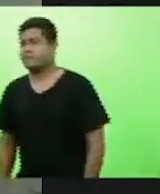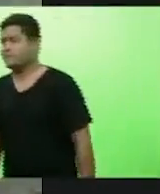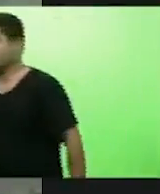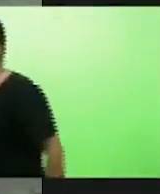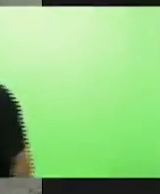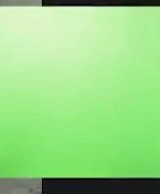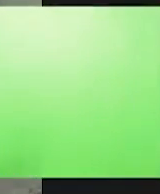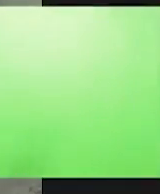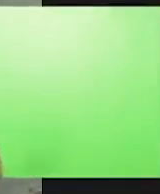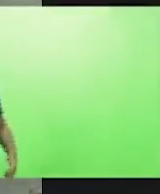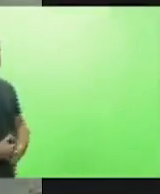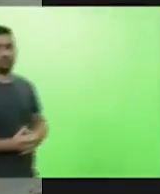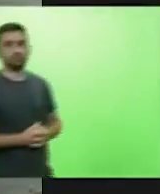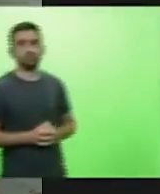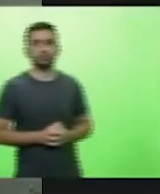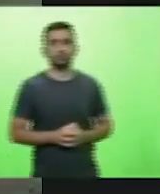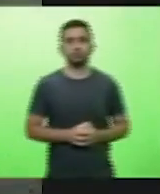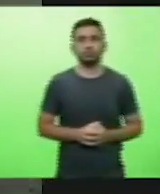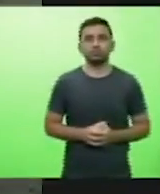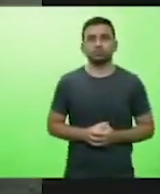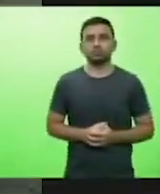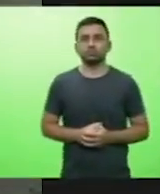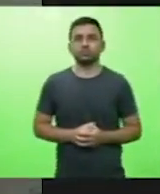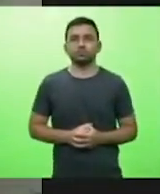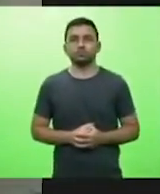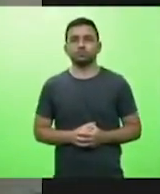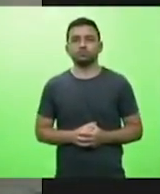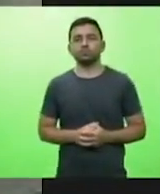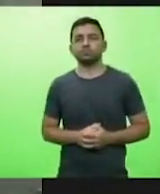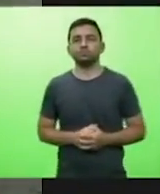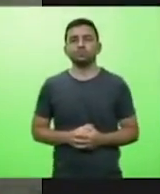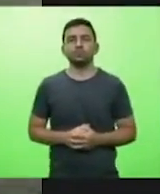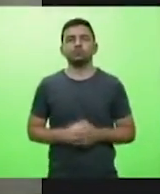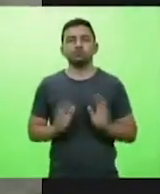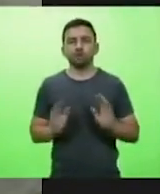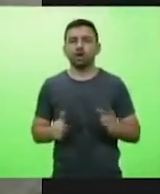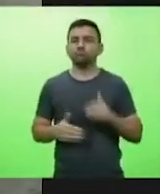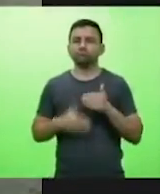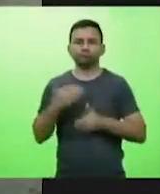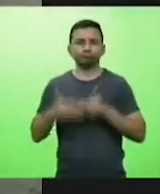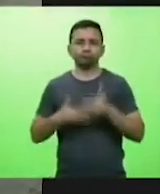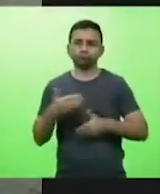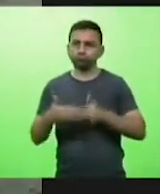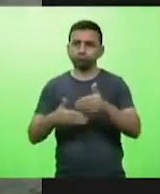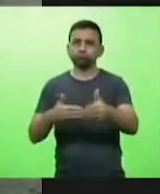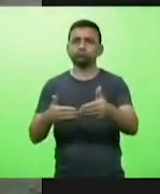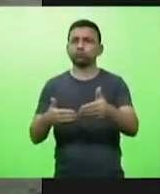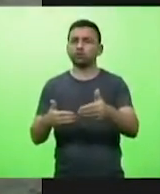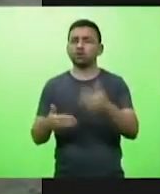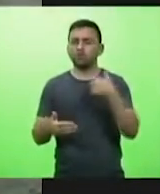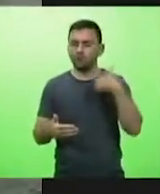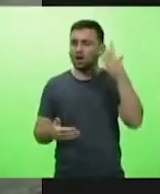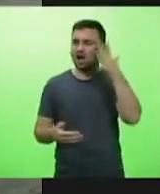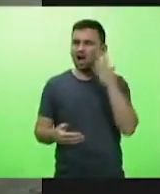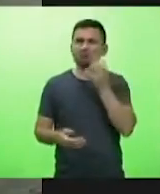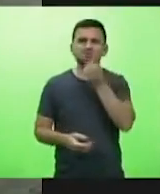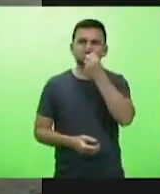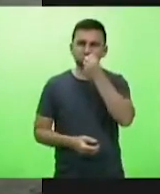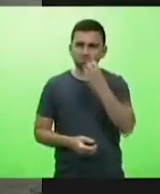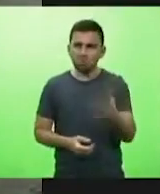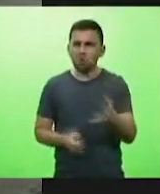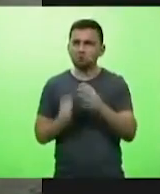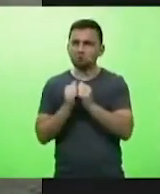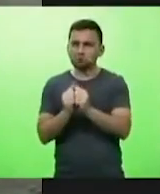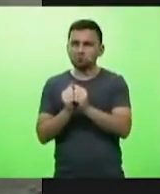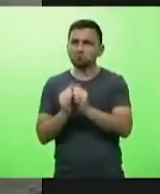ter as denúncias, precisa ter critério. Então, está tramitando, eu acho que vai ser um golaço da Alesc junto à população catarinense, dar essa parcela